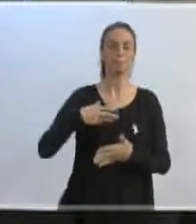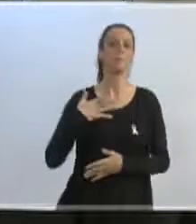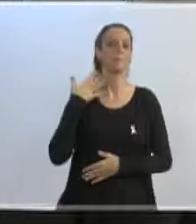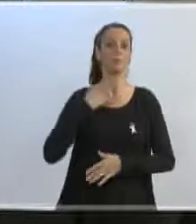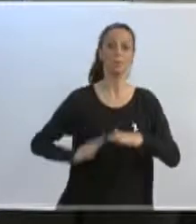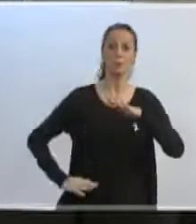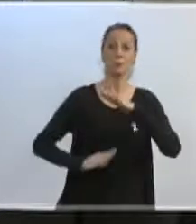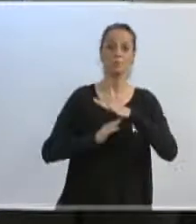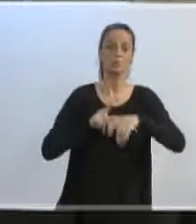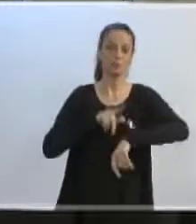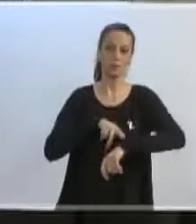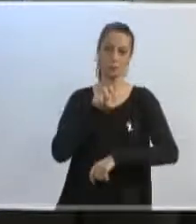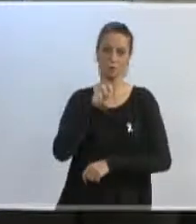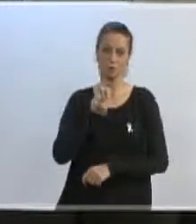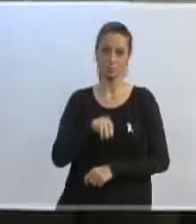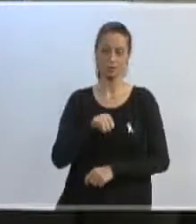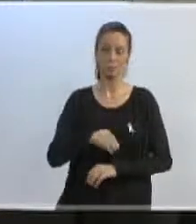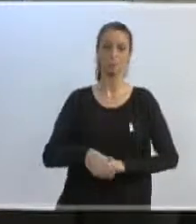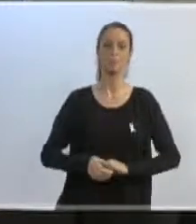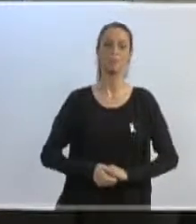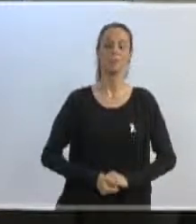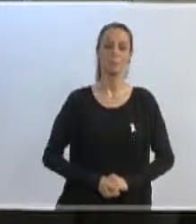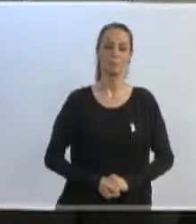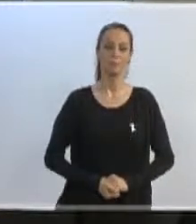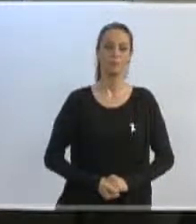o tempo de até 5 minutos.